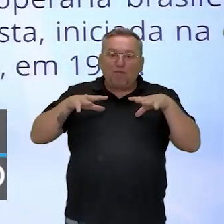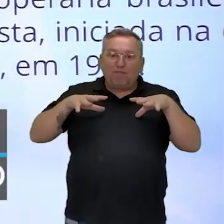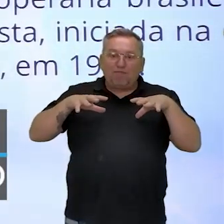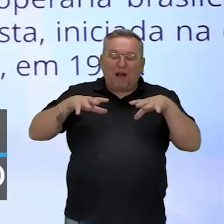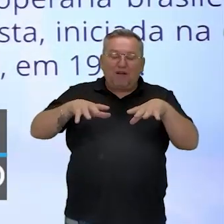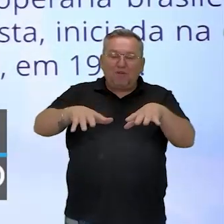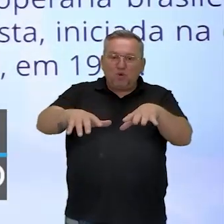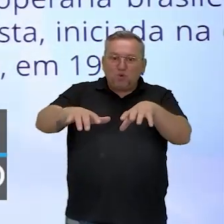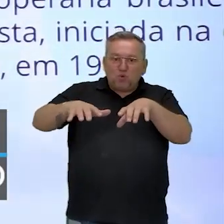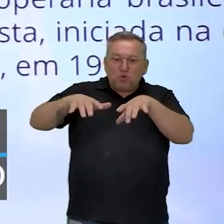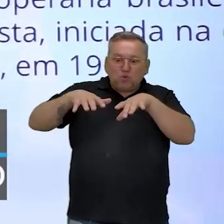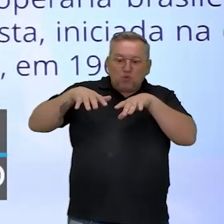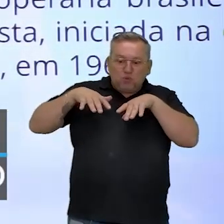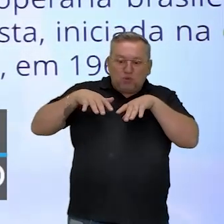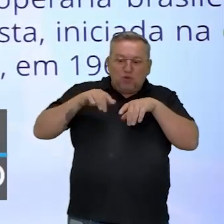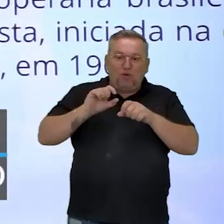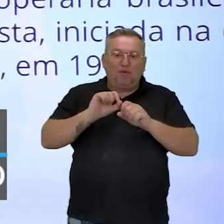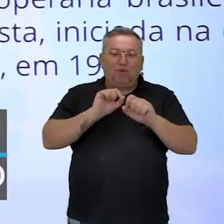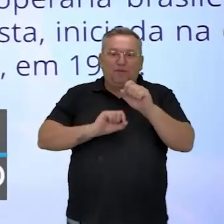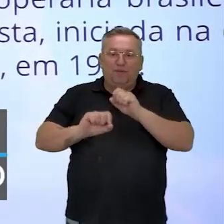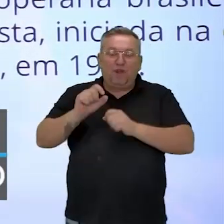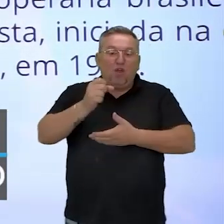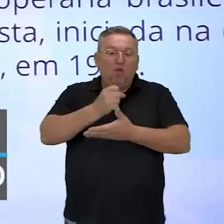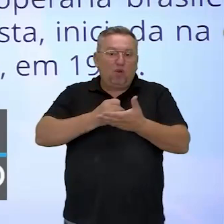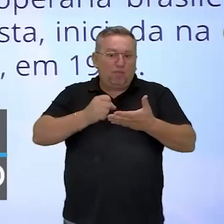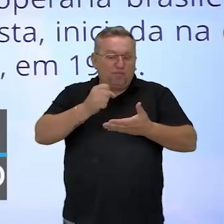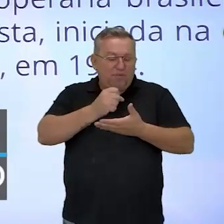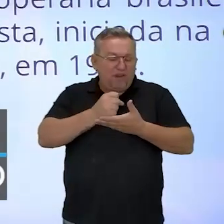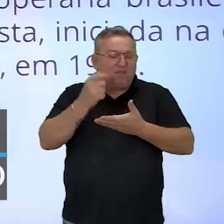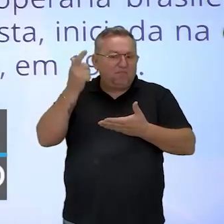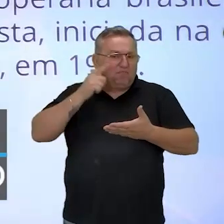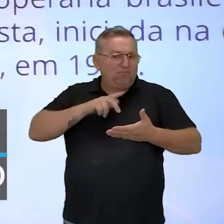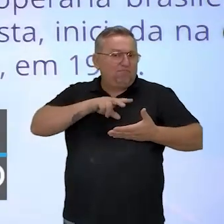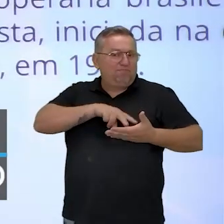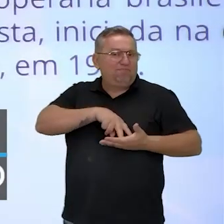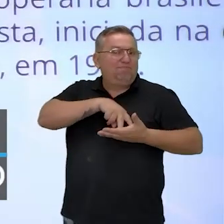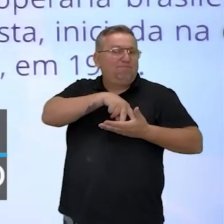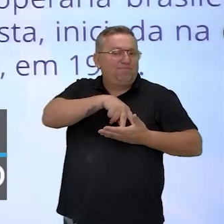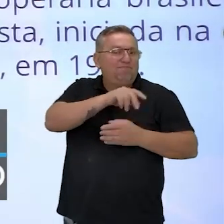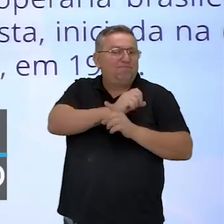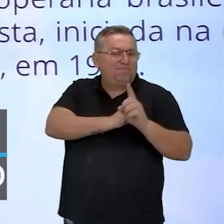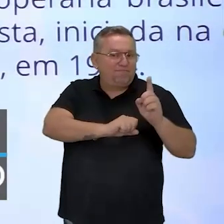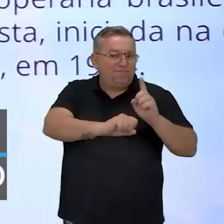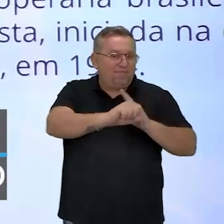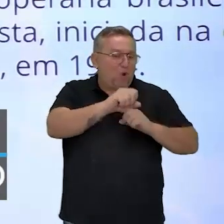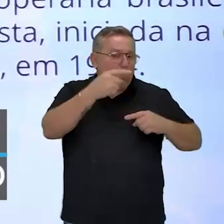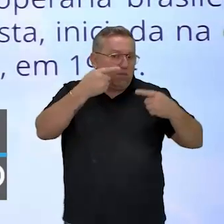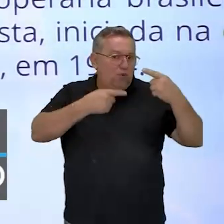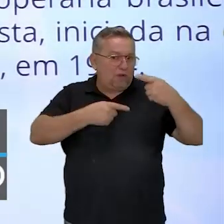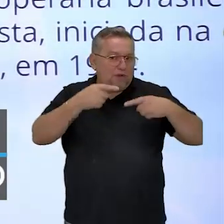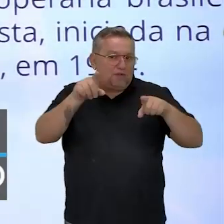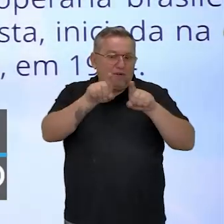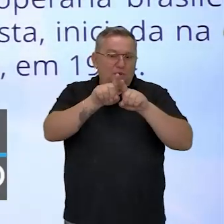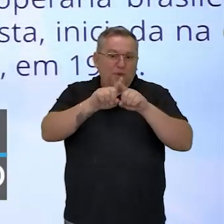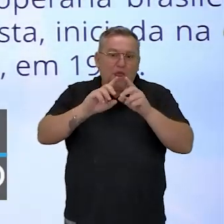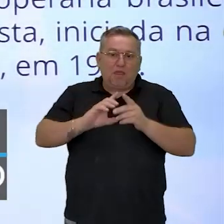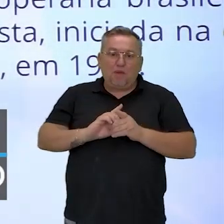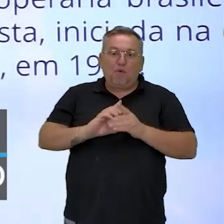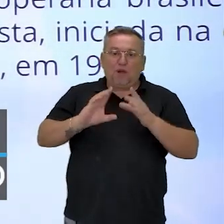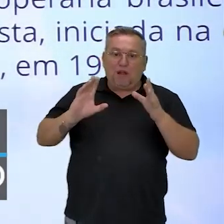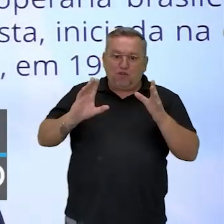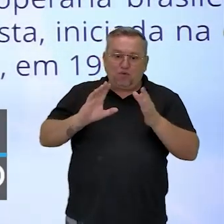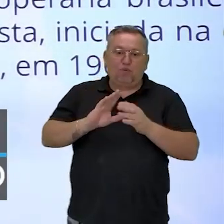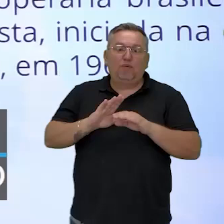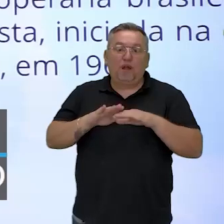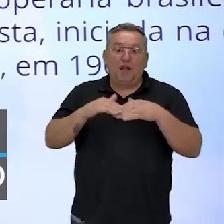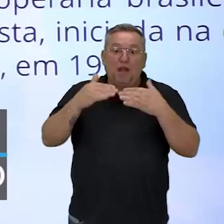fazendo das massas a sua base de sustentação social e política. E democrático, a gente já sabe, é